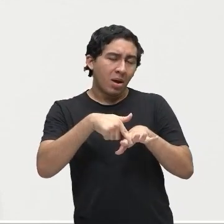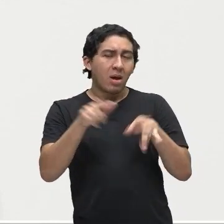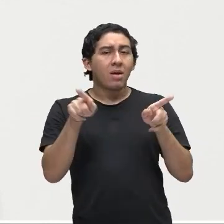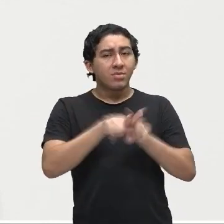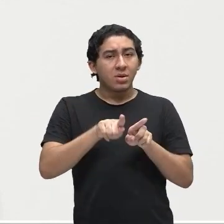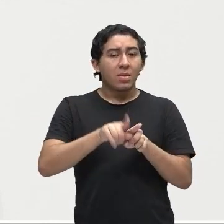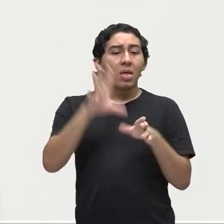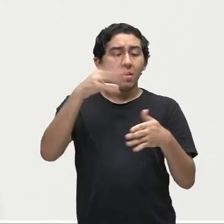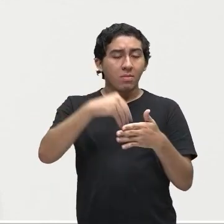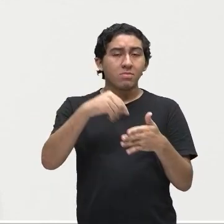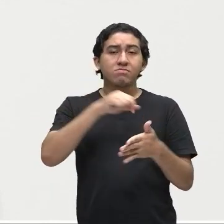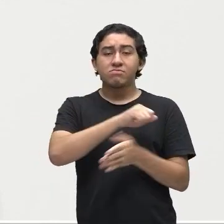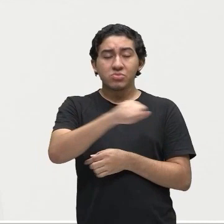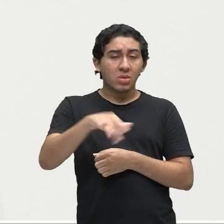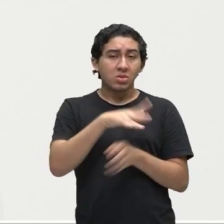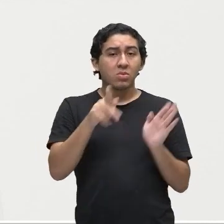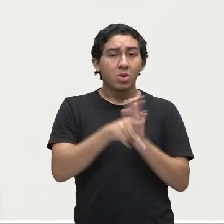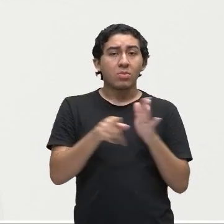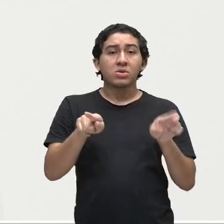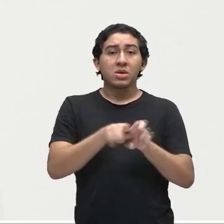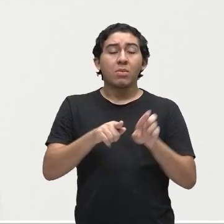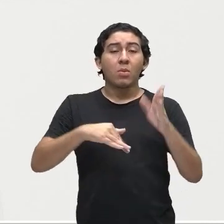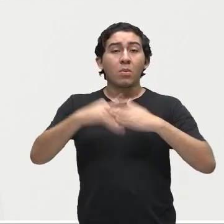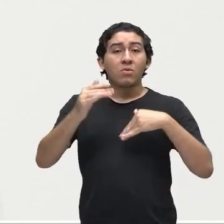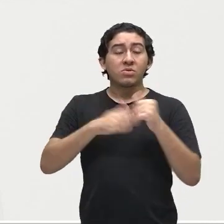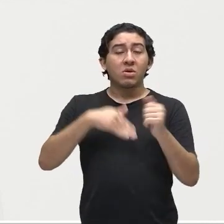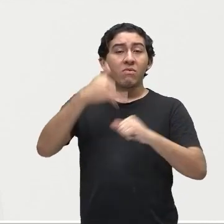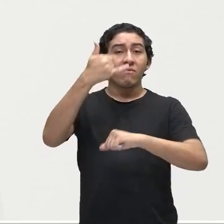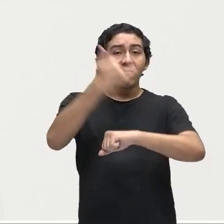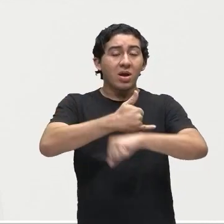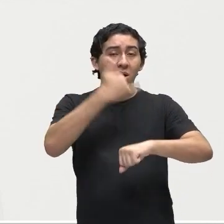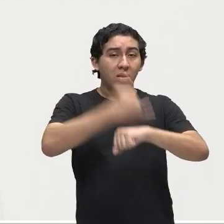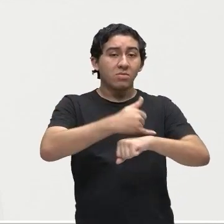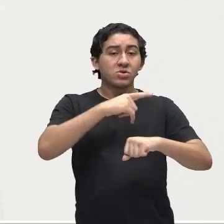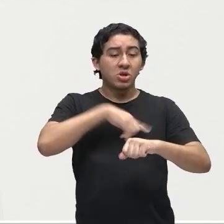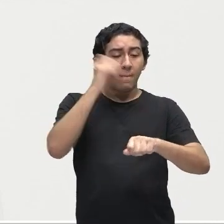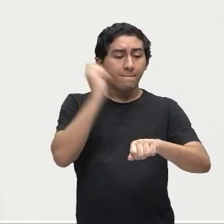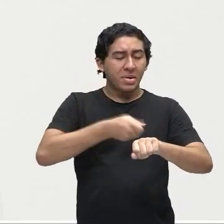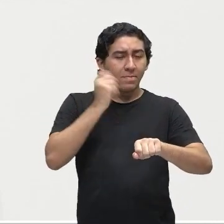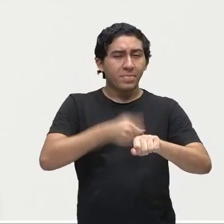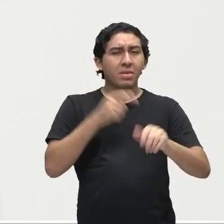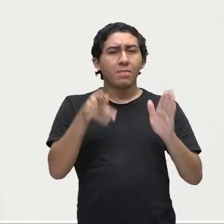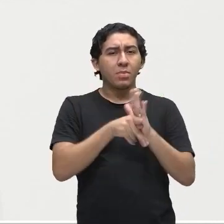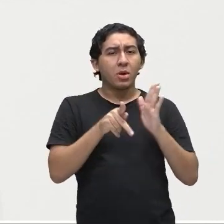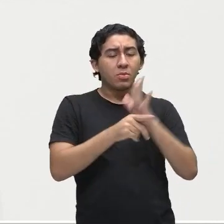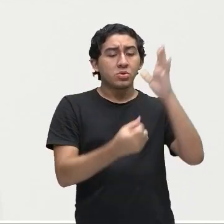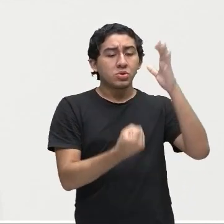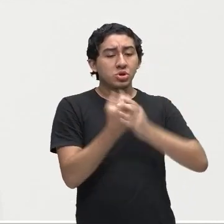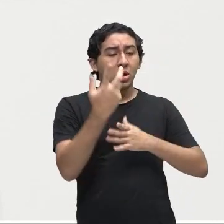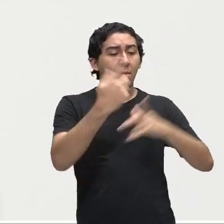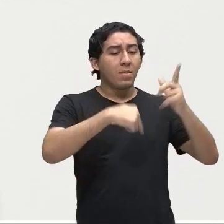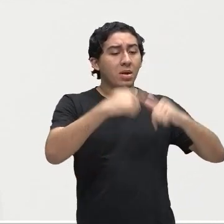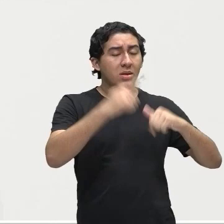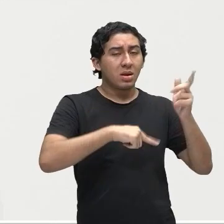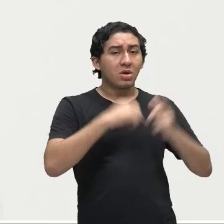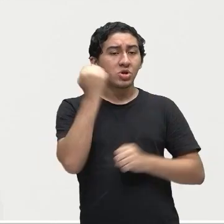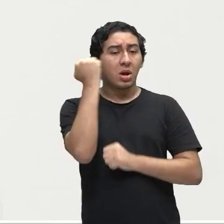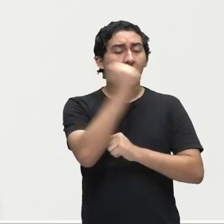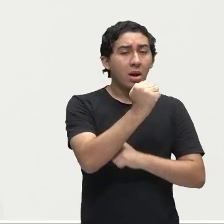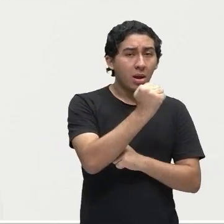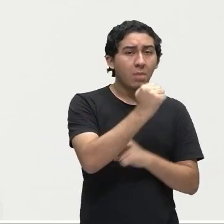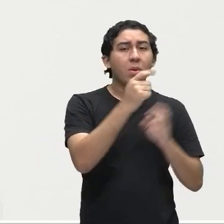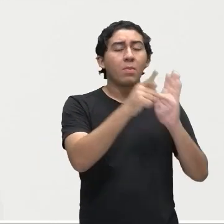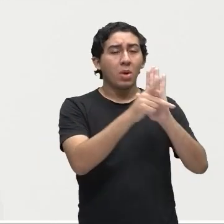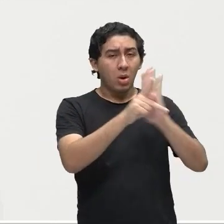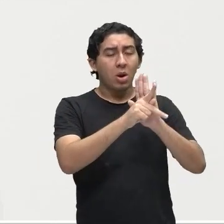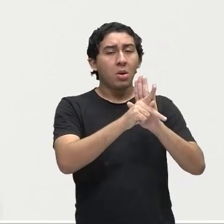da época, os ferreiros que trabalhavam aí com a produção de armas de metal, os marceneiros que